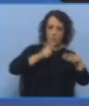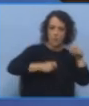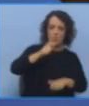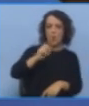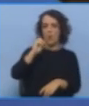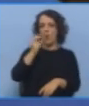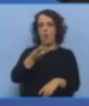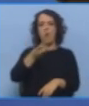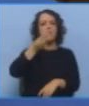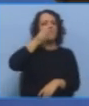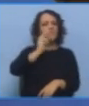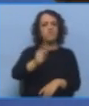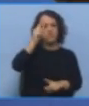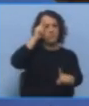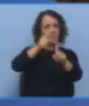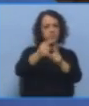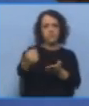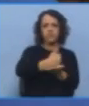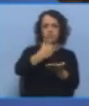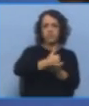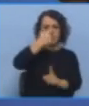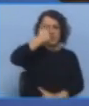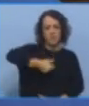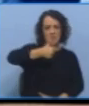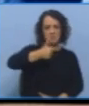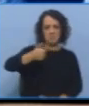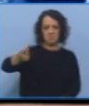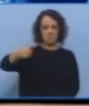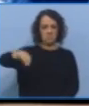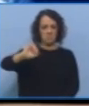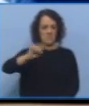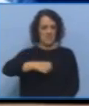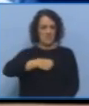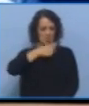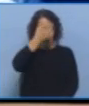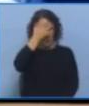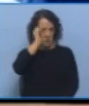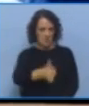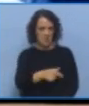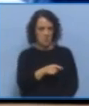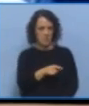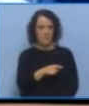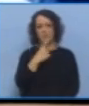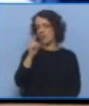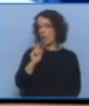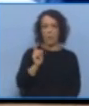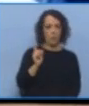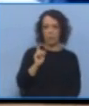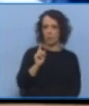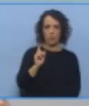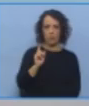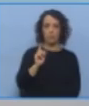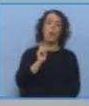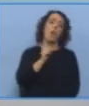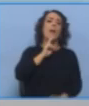Esta consideração, na sua opinião, faz algum sentido? Não, primeiro, não considero Sobretudo a partir do